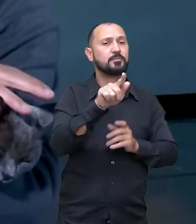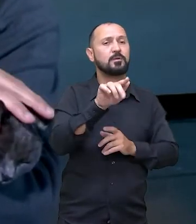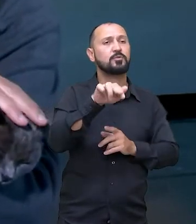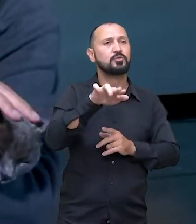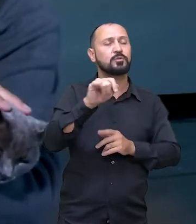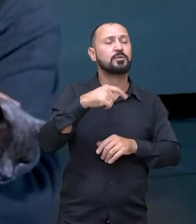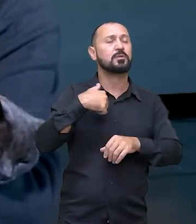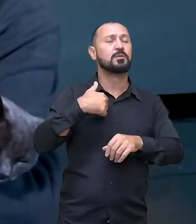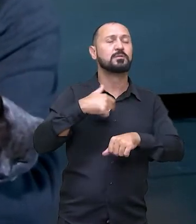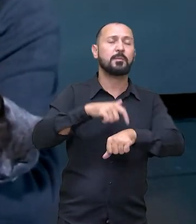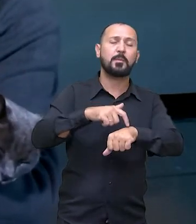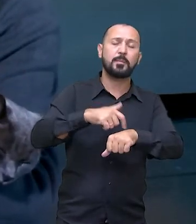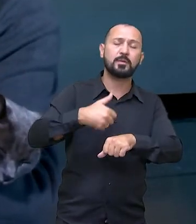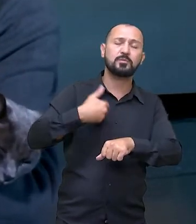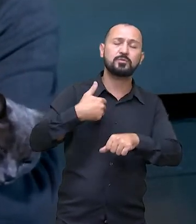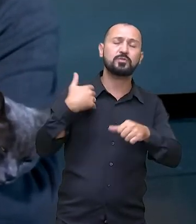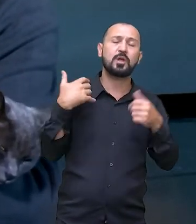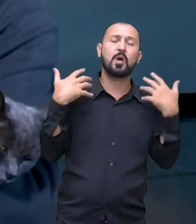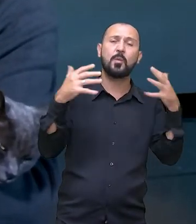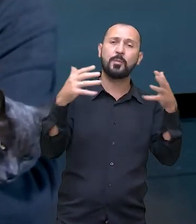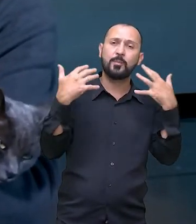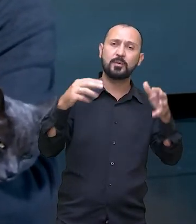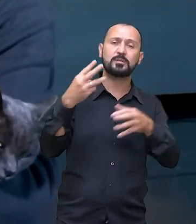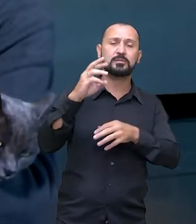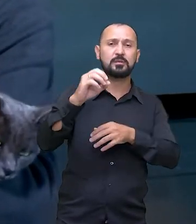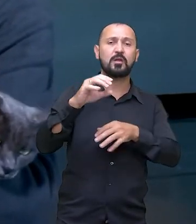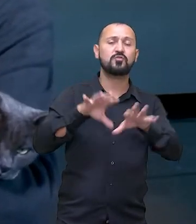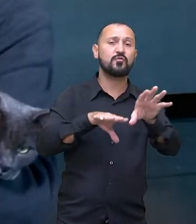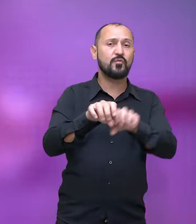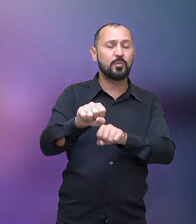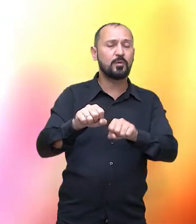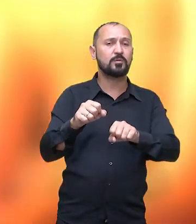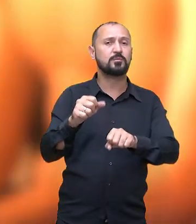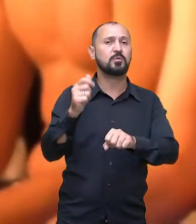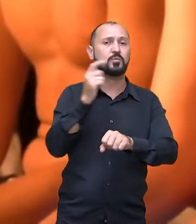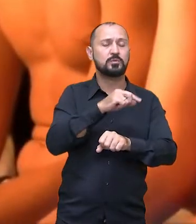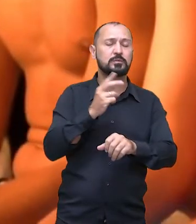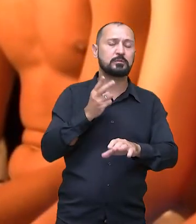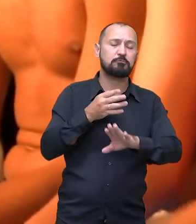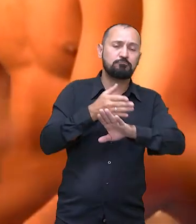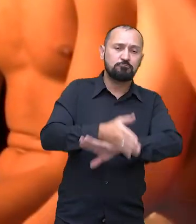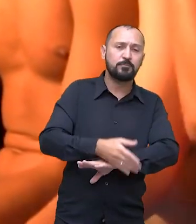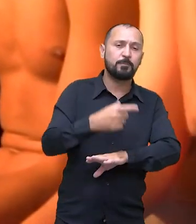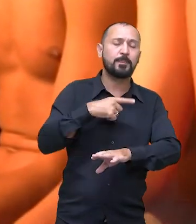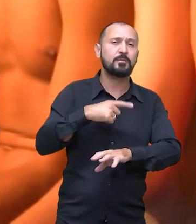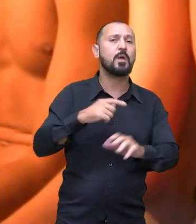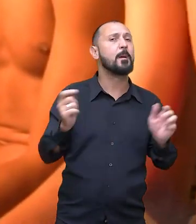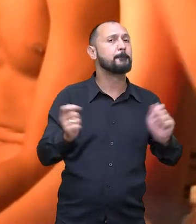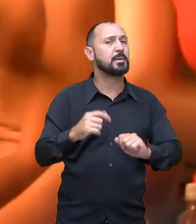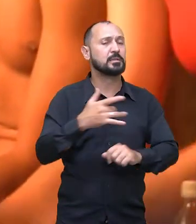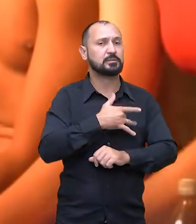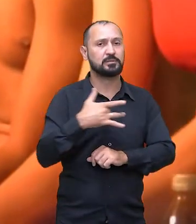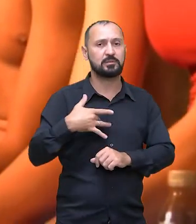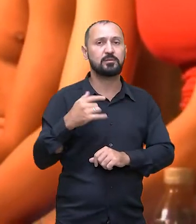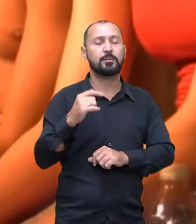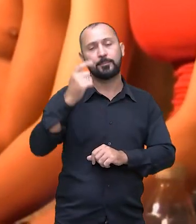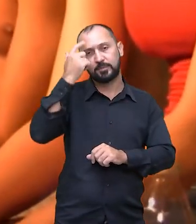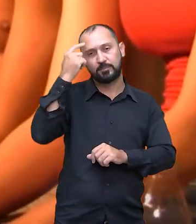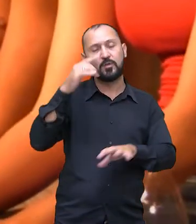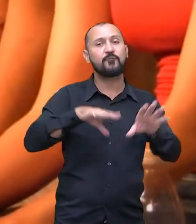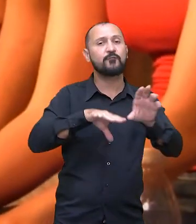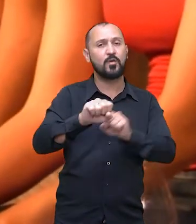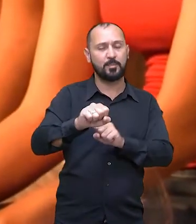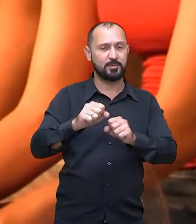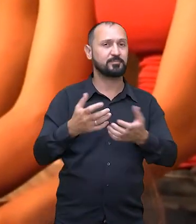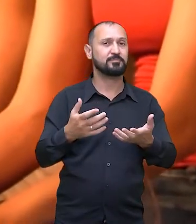ginga nessa comemoração é de formar. Enquanto eu puder, eu estiver aqui, tiver condições de saúde,